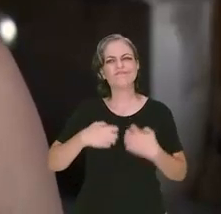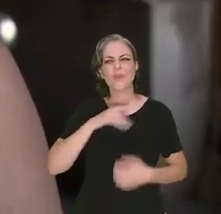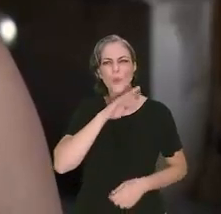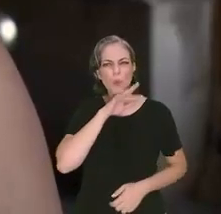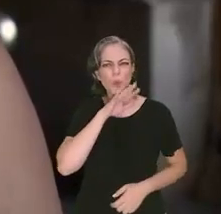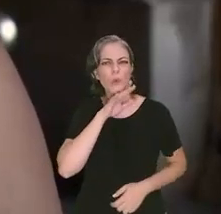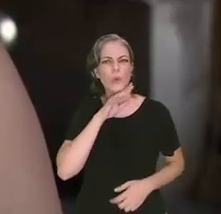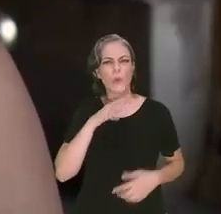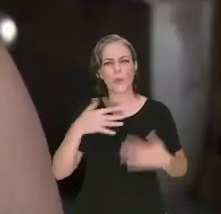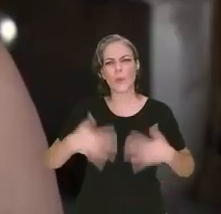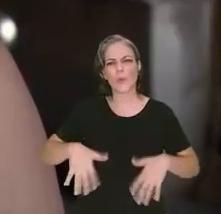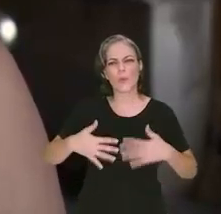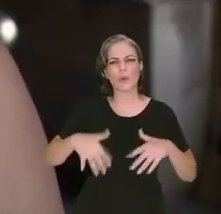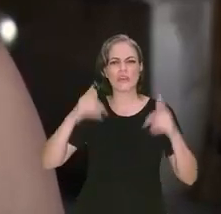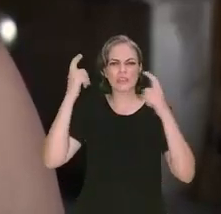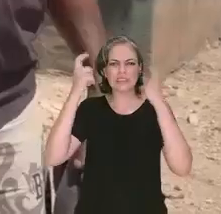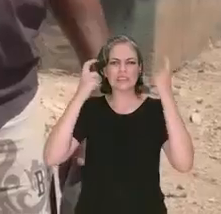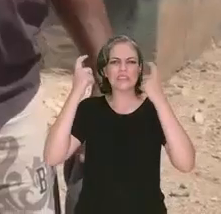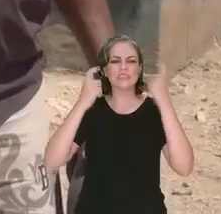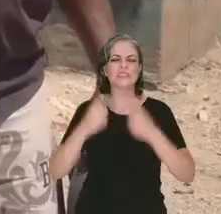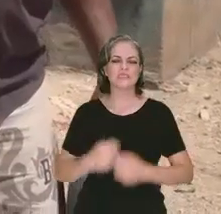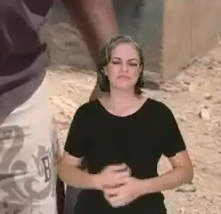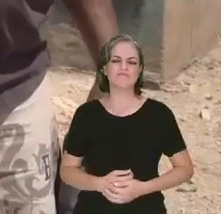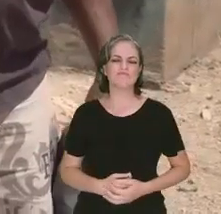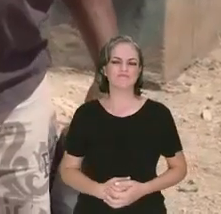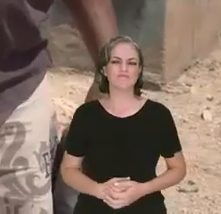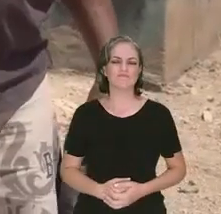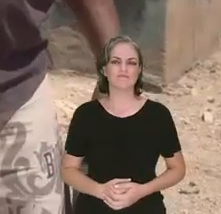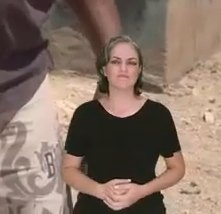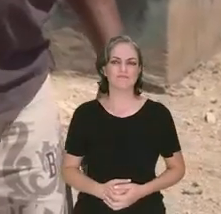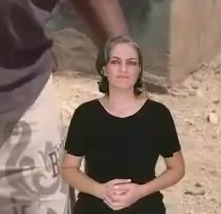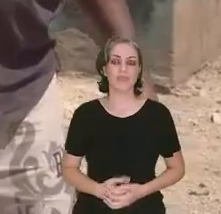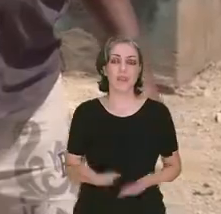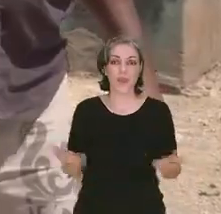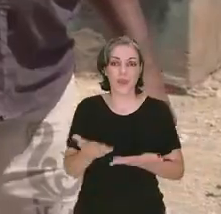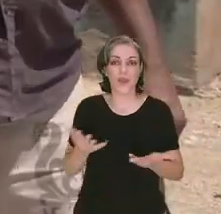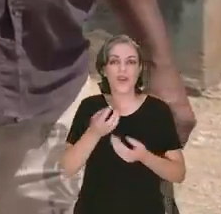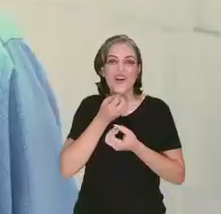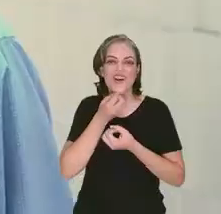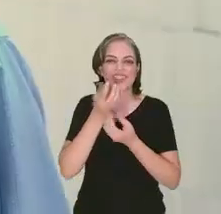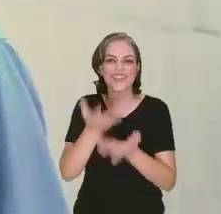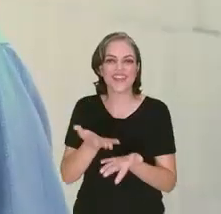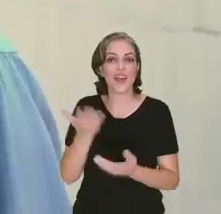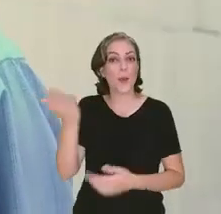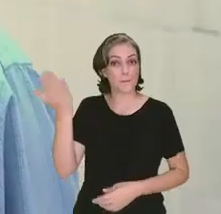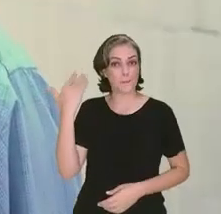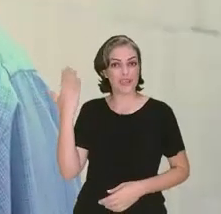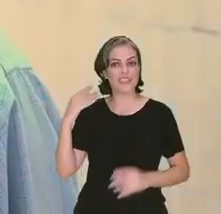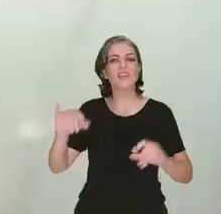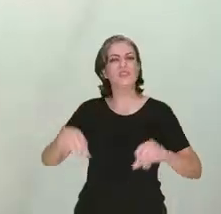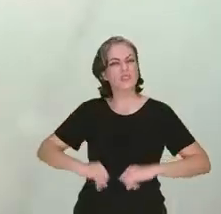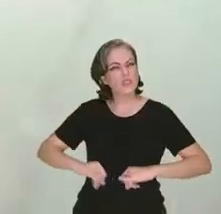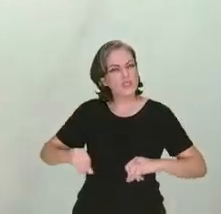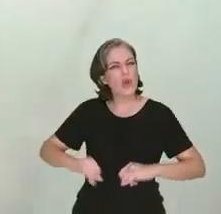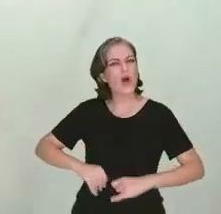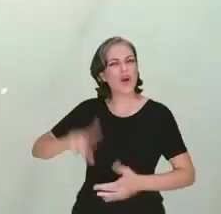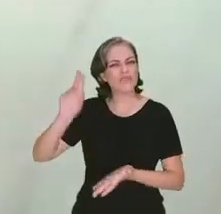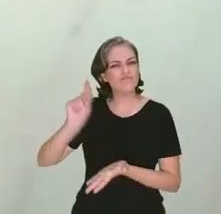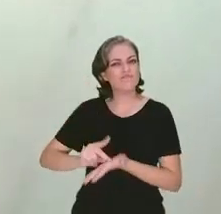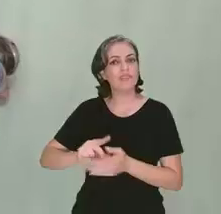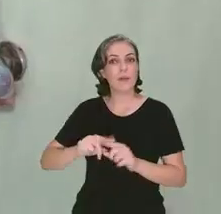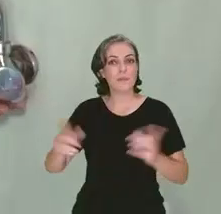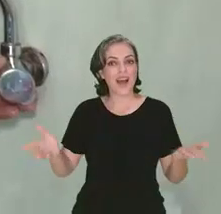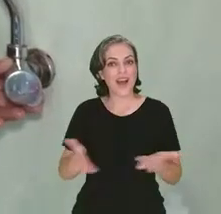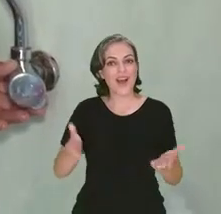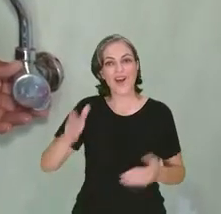aí dá um desespero né não chega esse conto hoje confesso a vocês que viviam com o